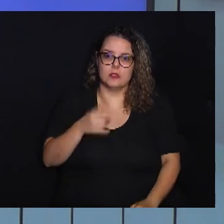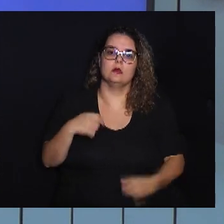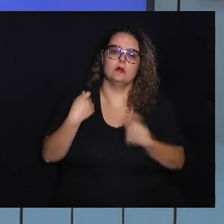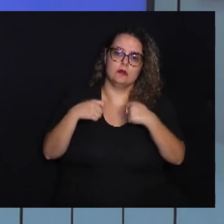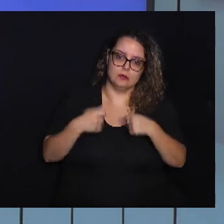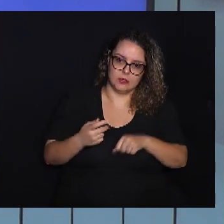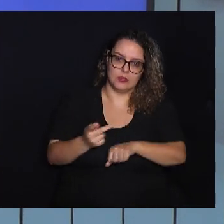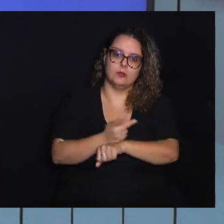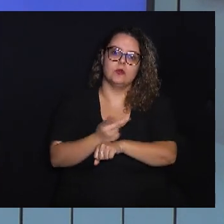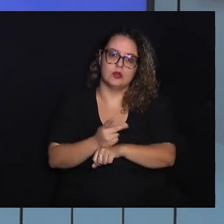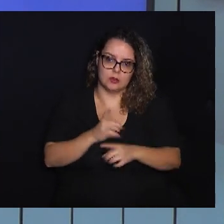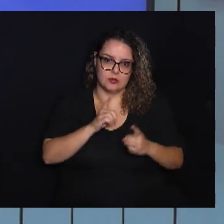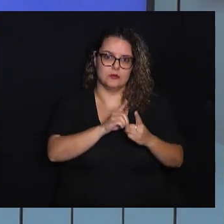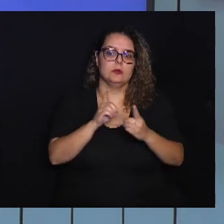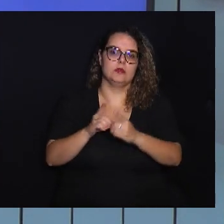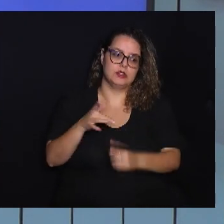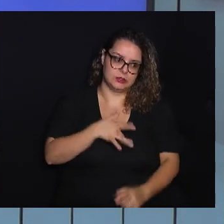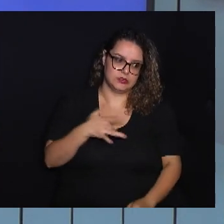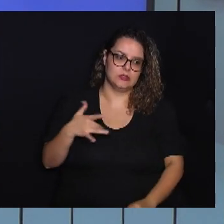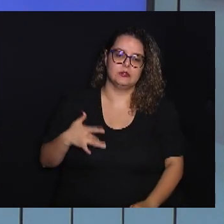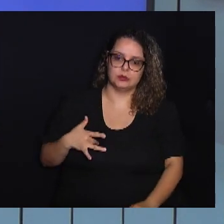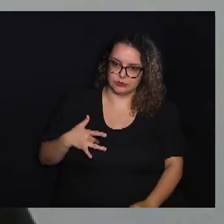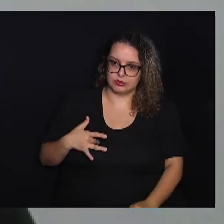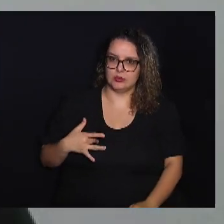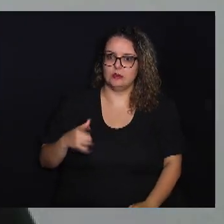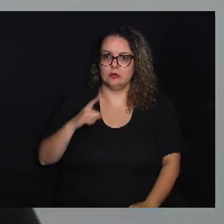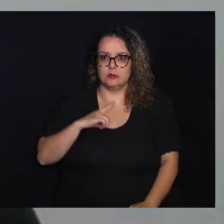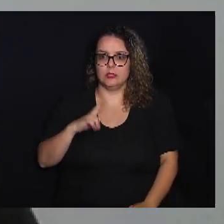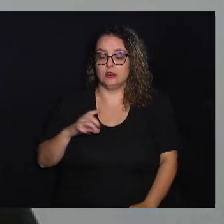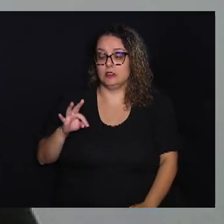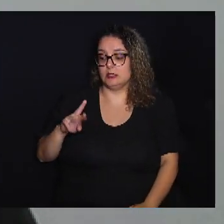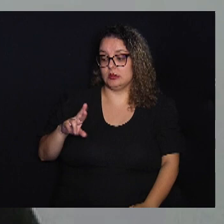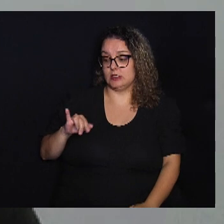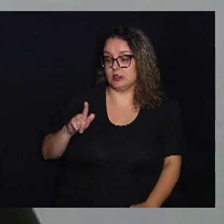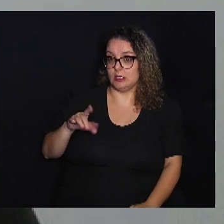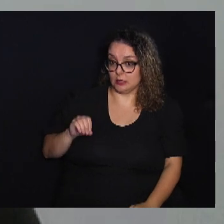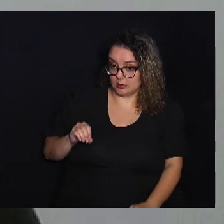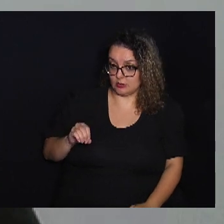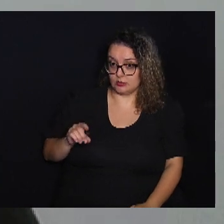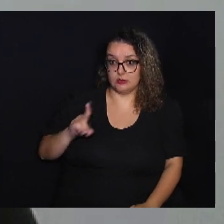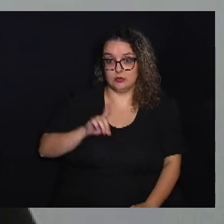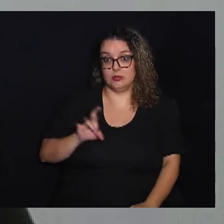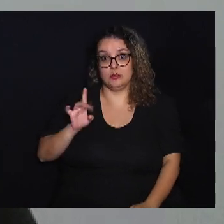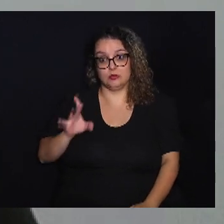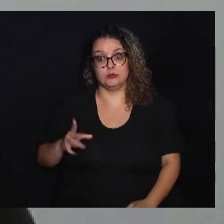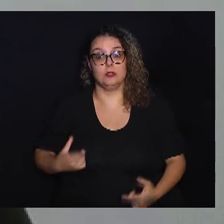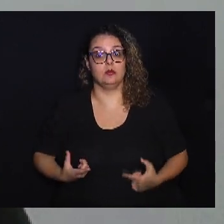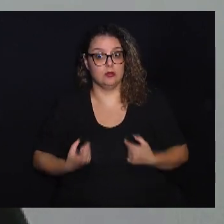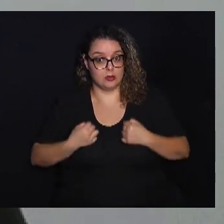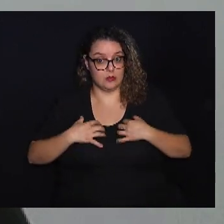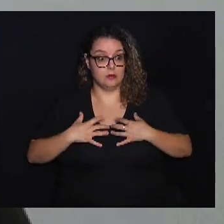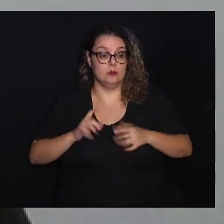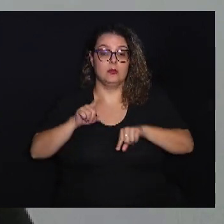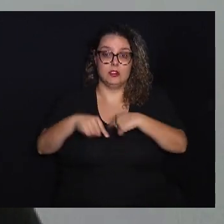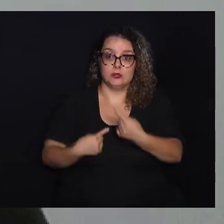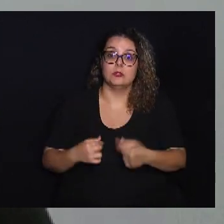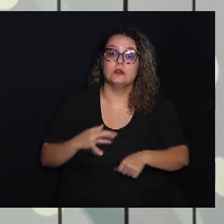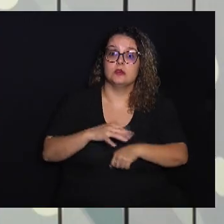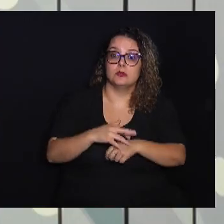suas explicações, muito obrigada. Eu que agradeço a atenção e a disponibilidade desse espaço tão importante. Muito